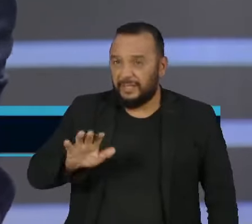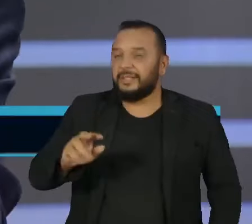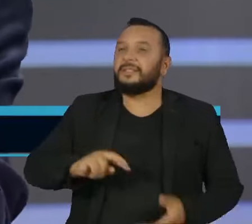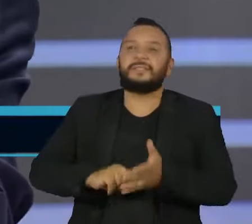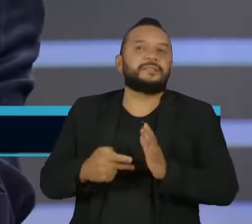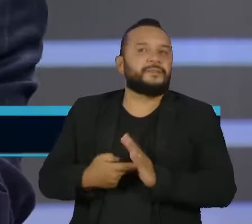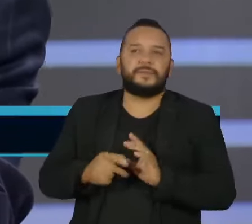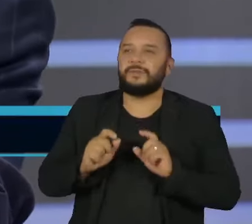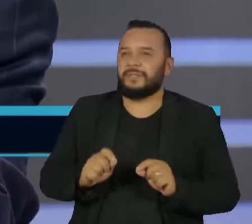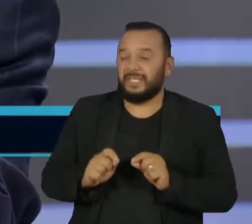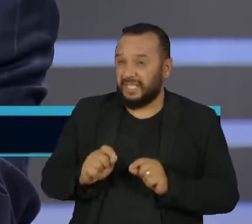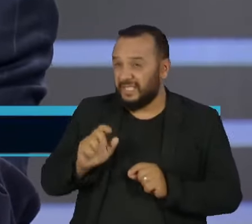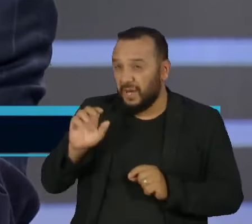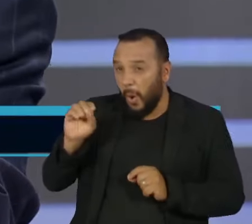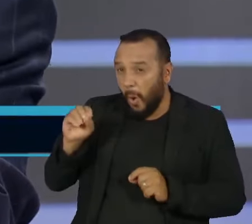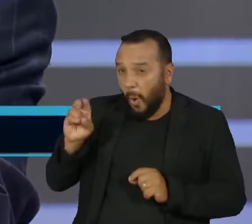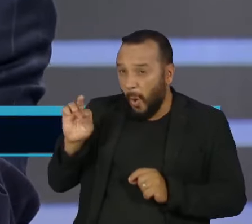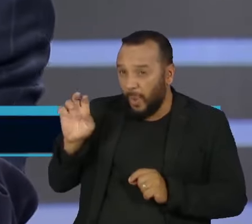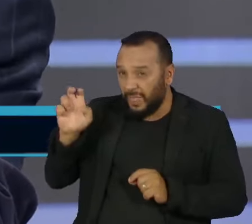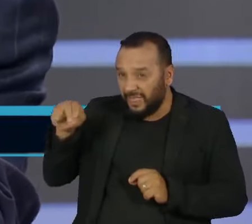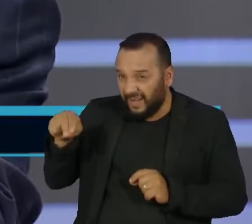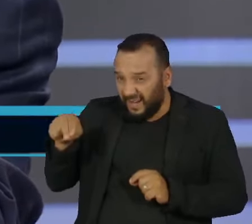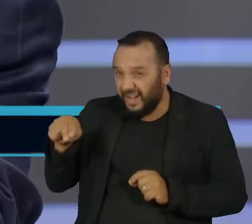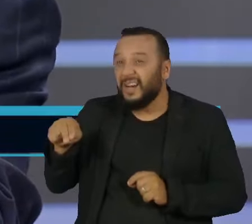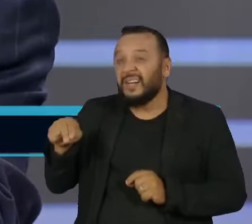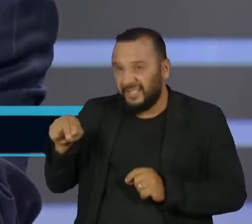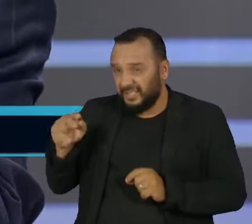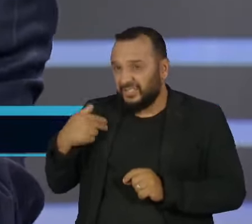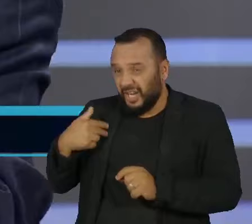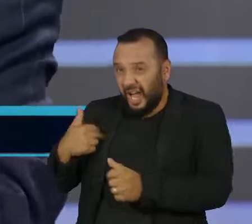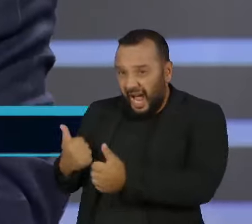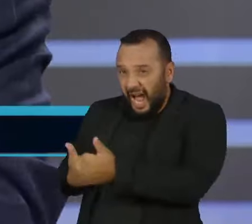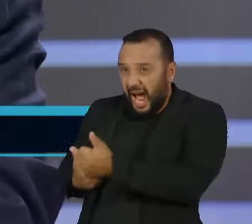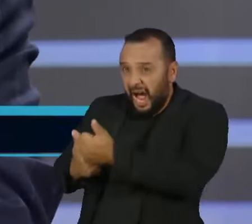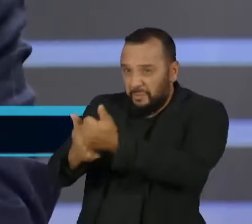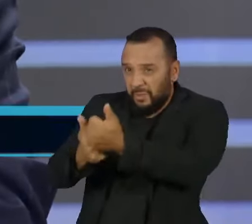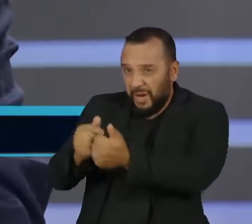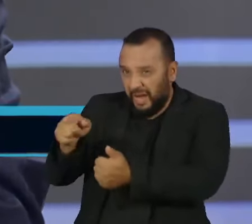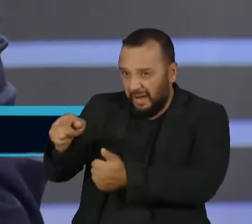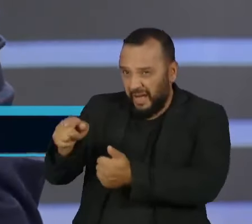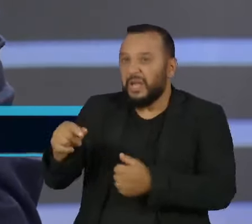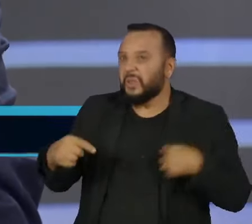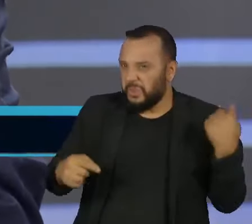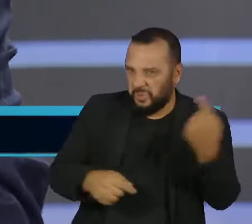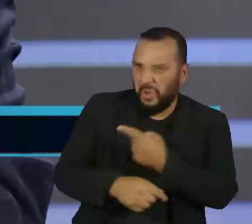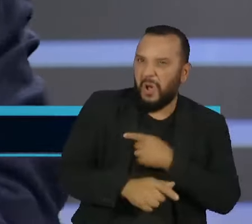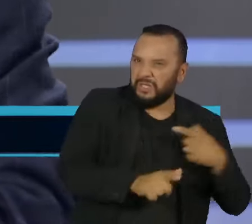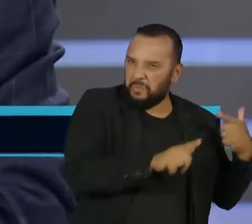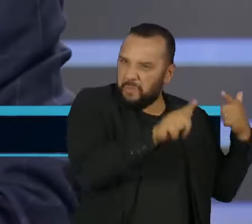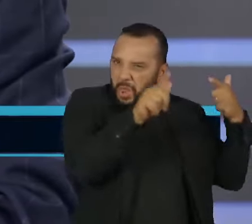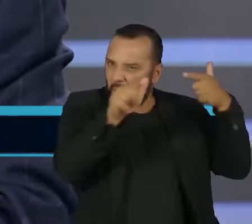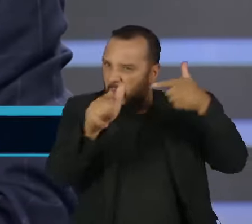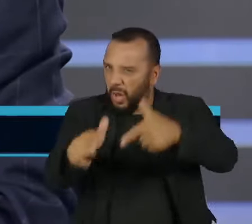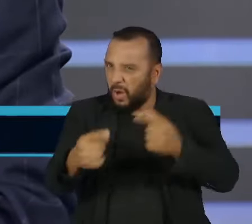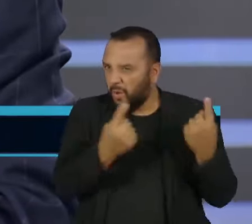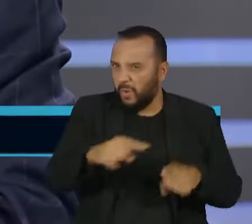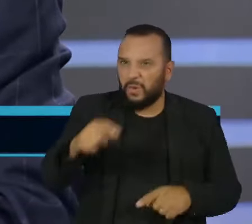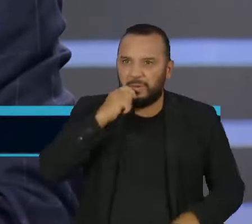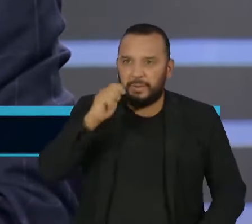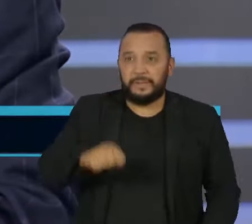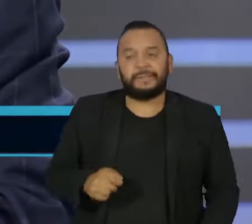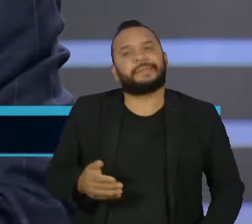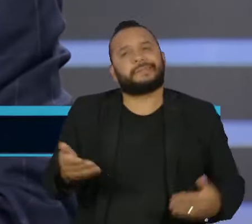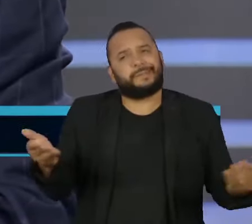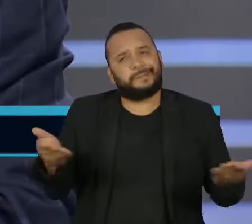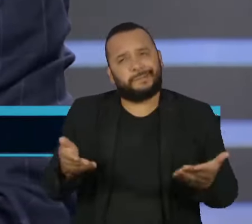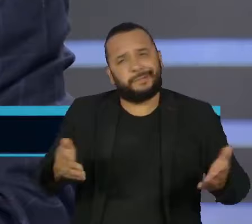muito perto, a gente chuta o balde, hein? E ele chutou o balde. E com desgaste, é claro que a Ucrânia perde essa